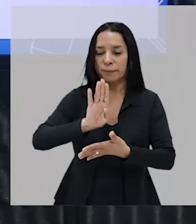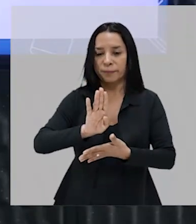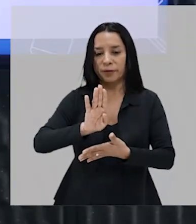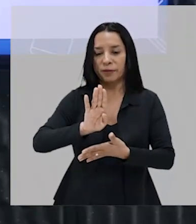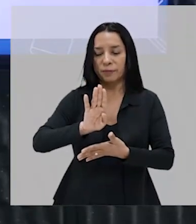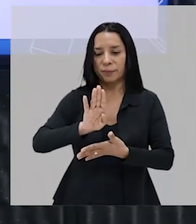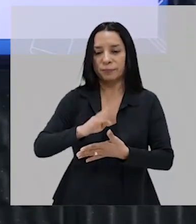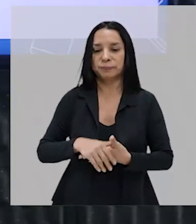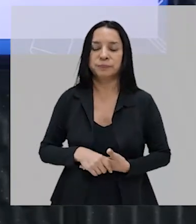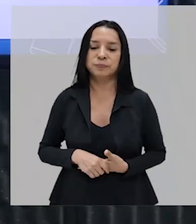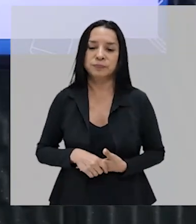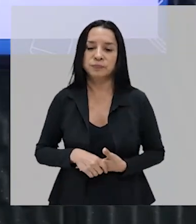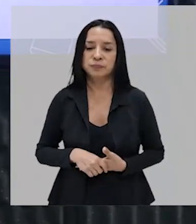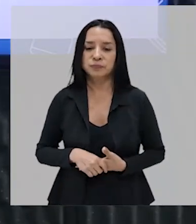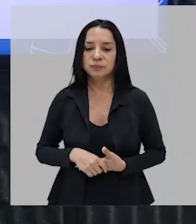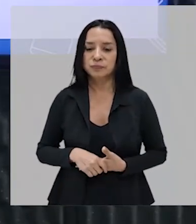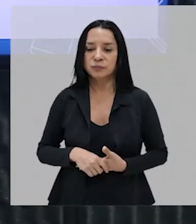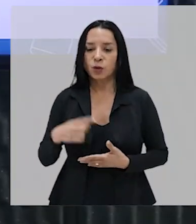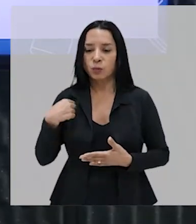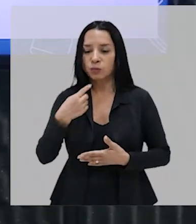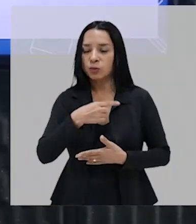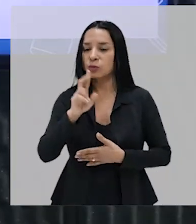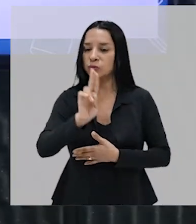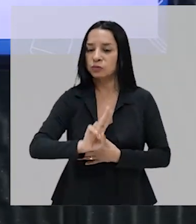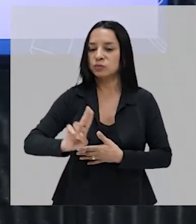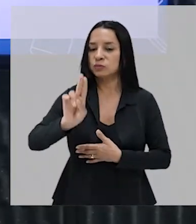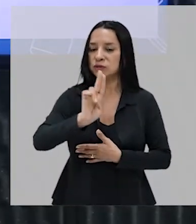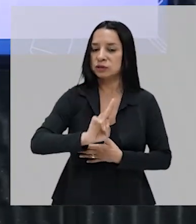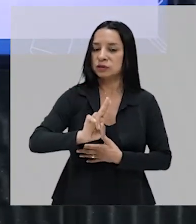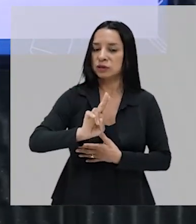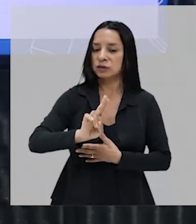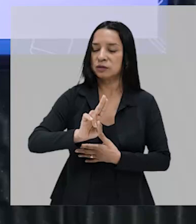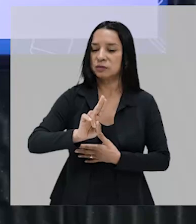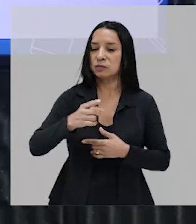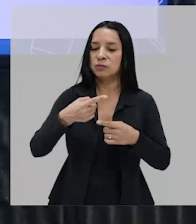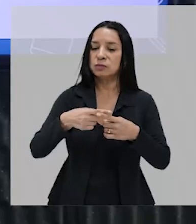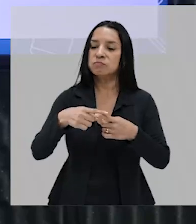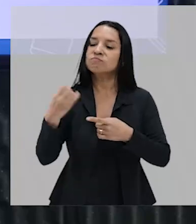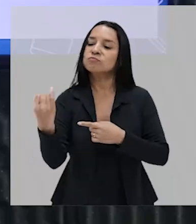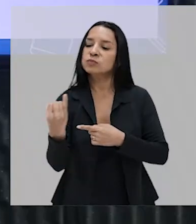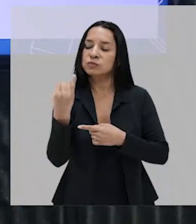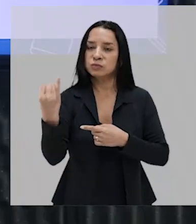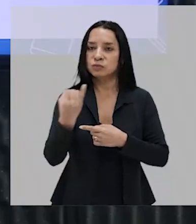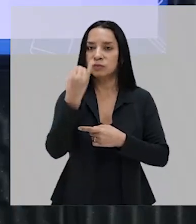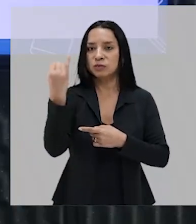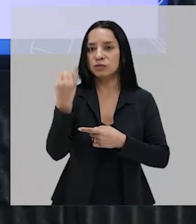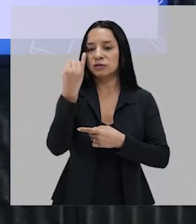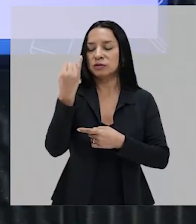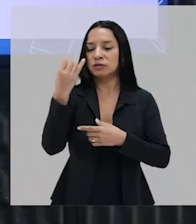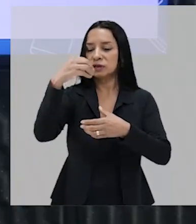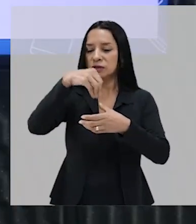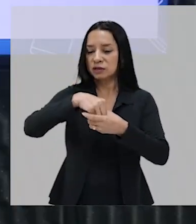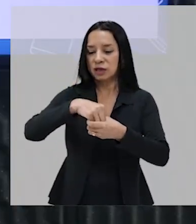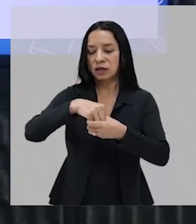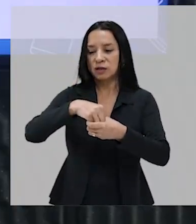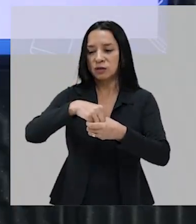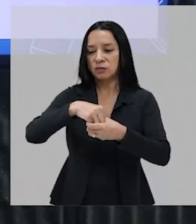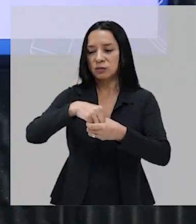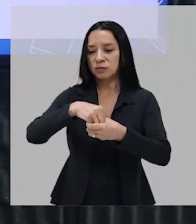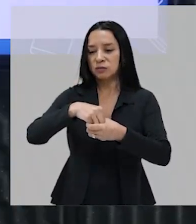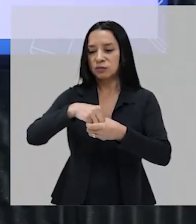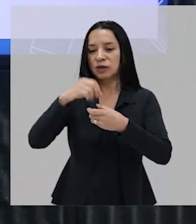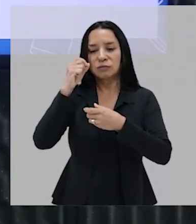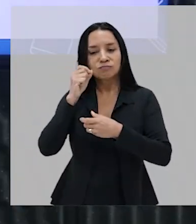você a letra B de bola, e nós estamos utilizando aqui por graus de importância dentro do despertar